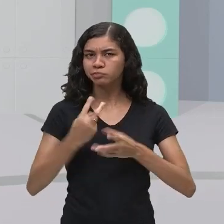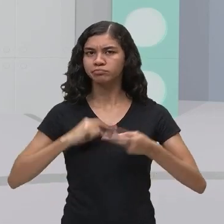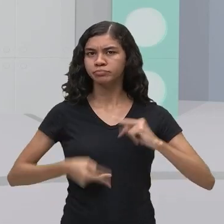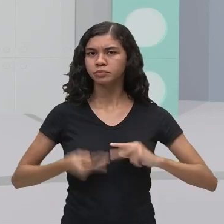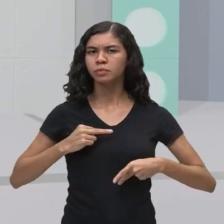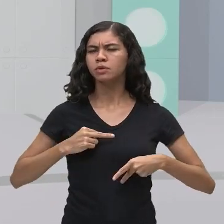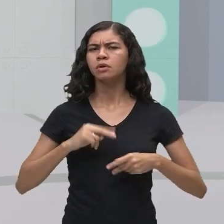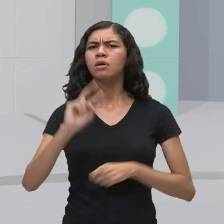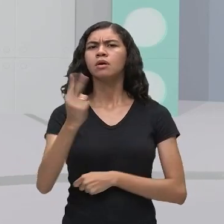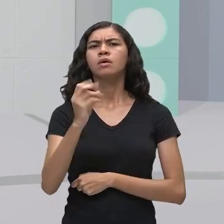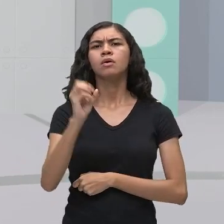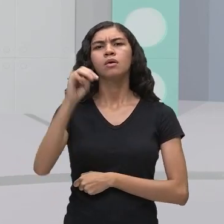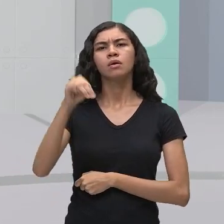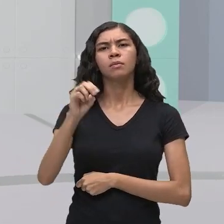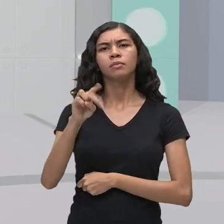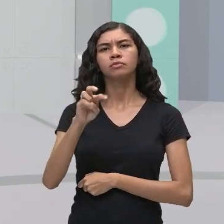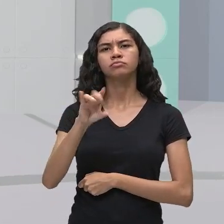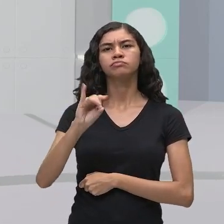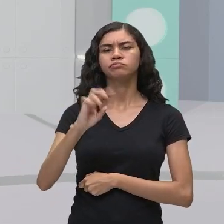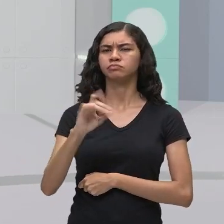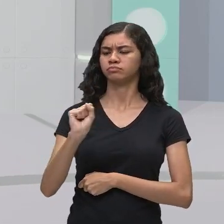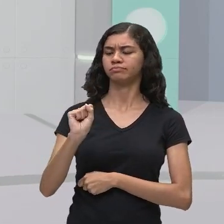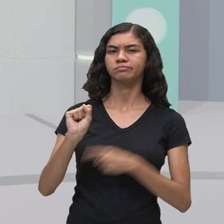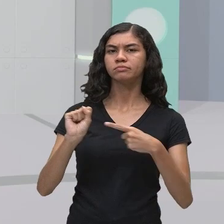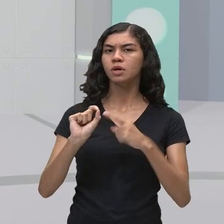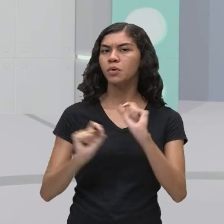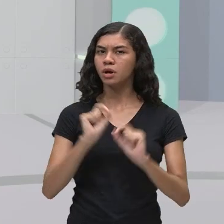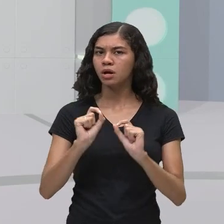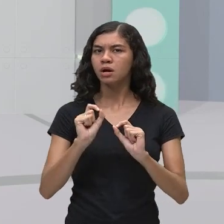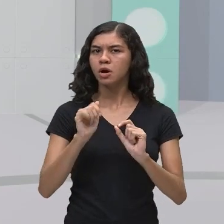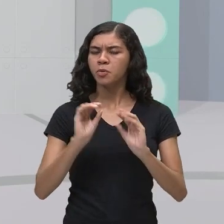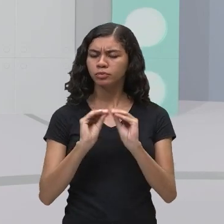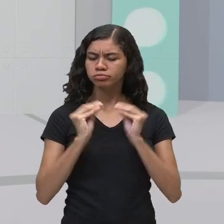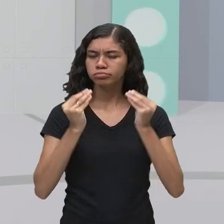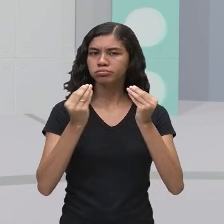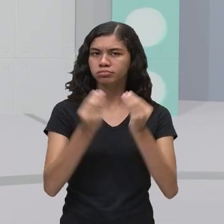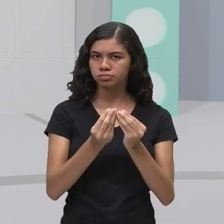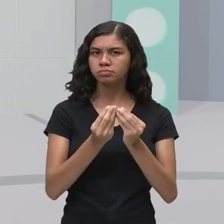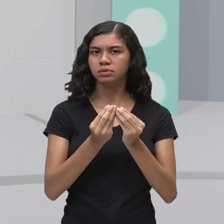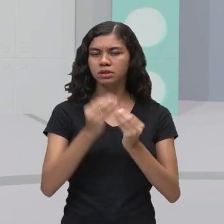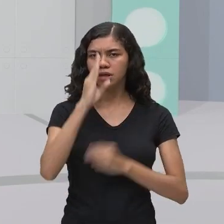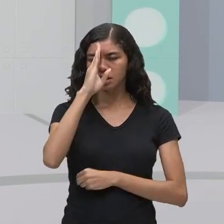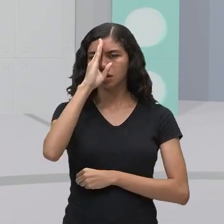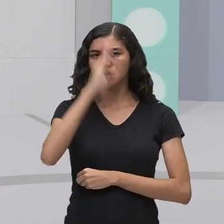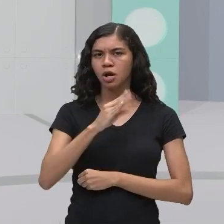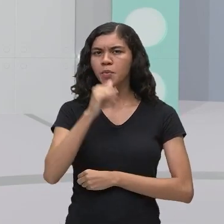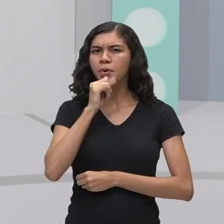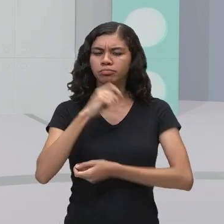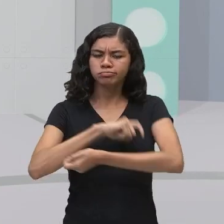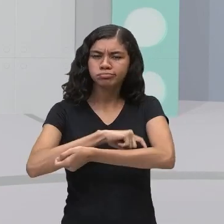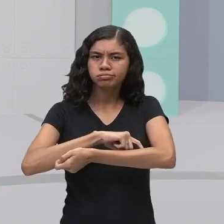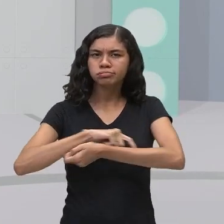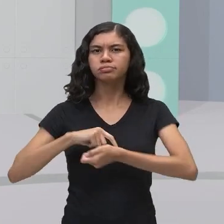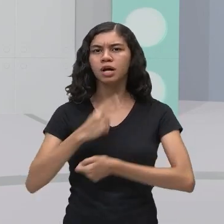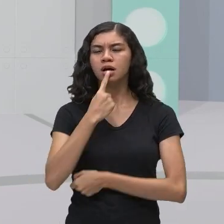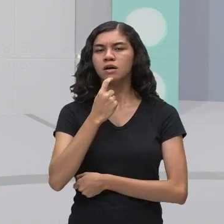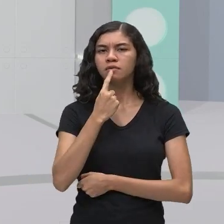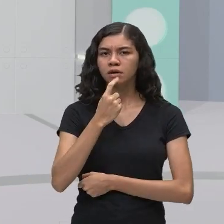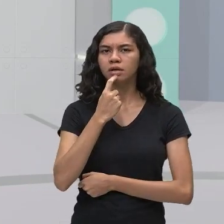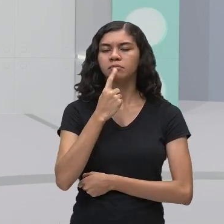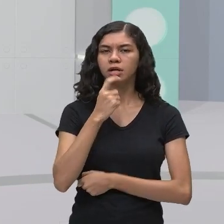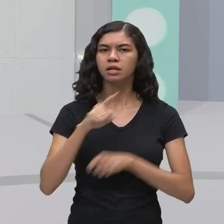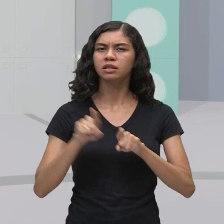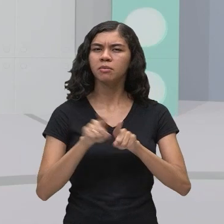hormônios? Hormônios são substâncias essenciais que são lançadas diretamente na corrente sanguínea e elas vão atuar em